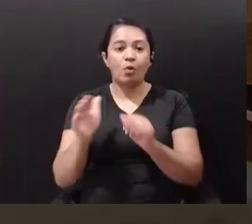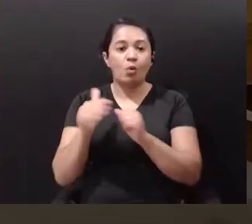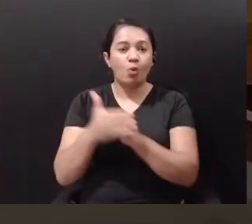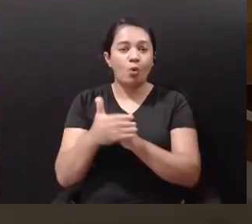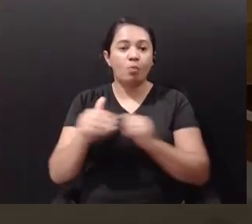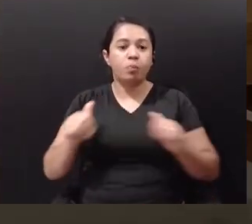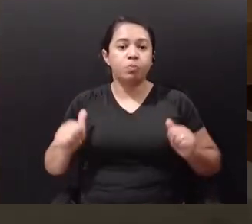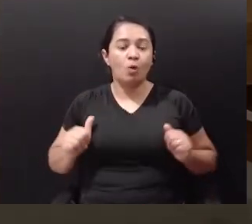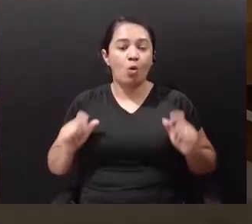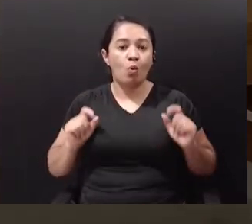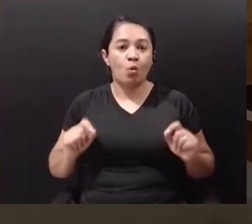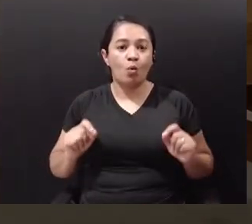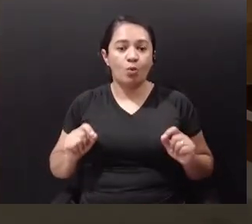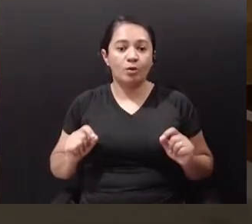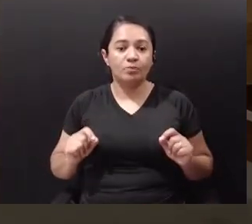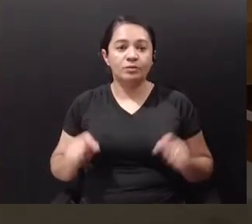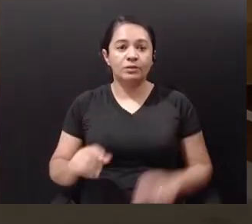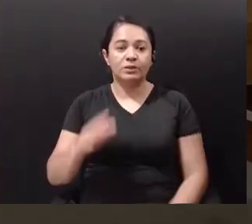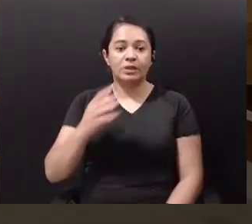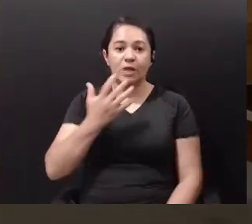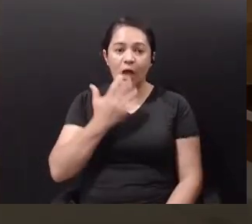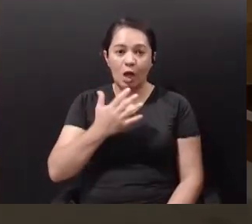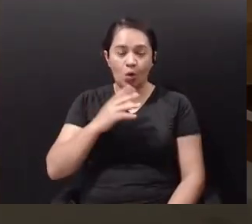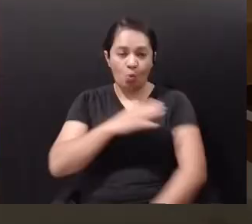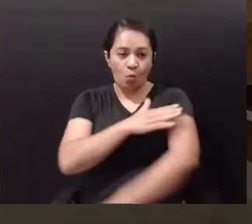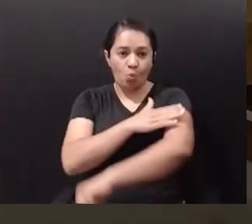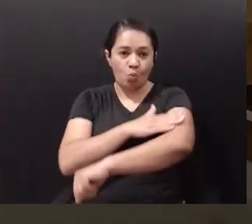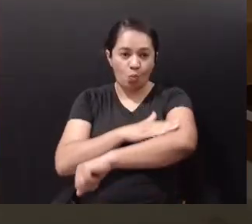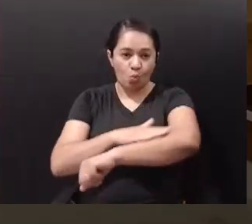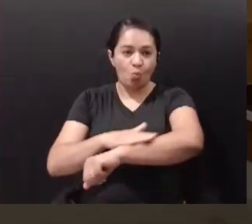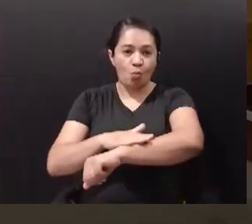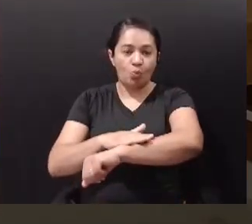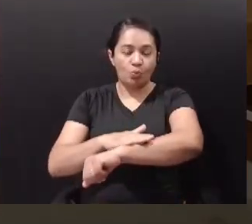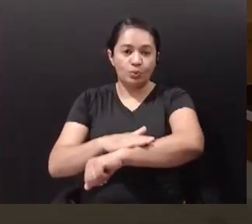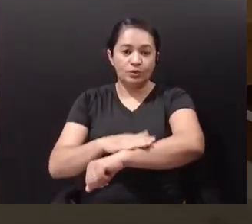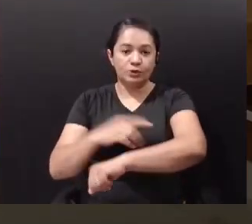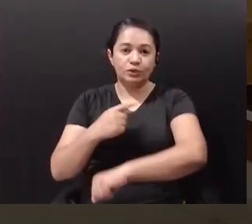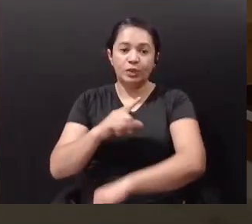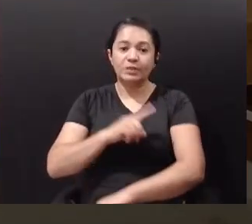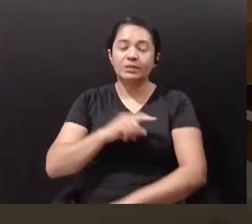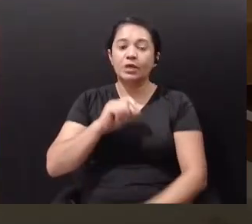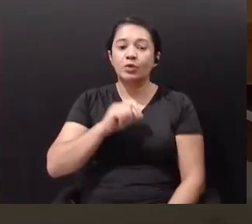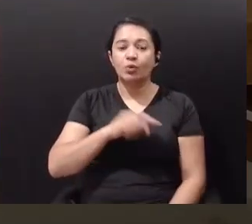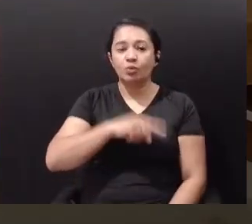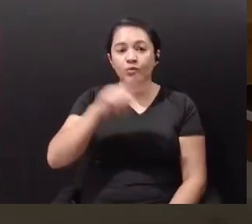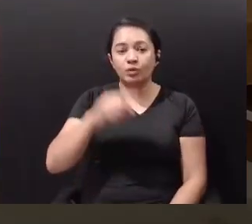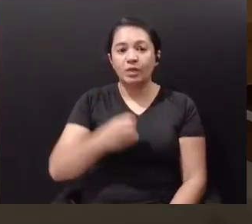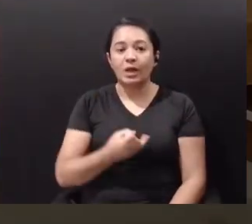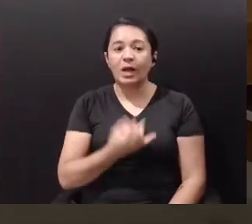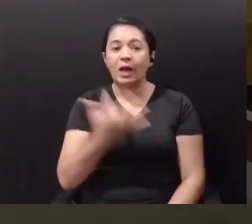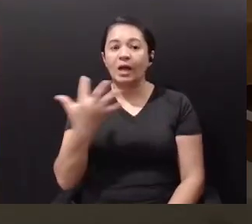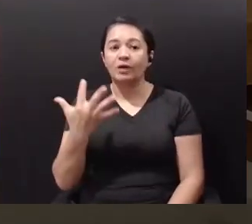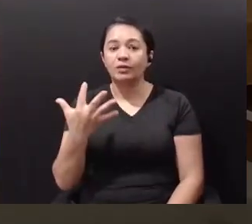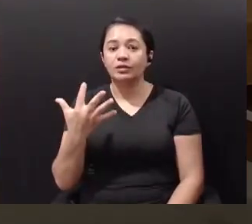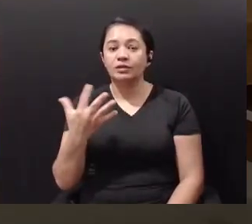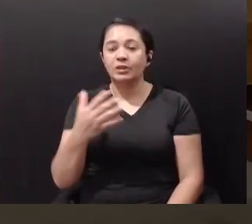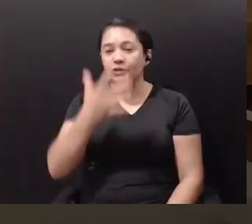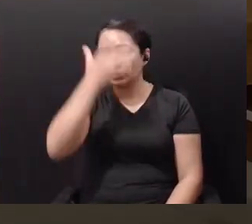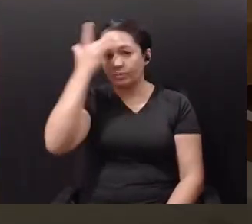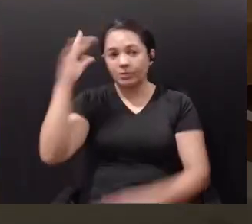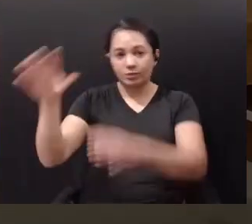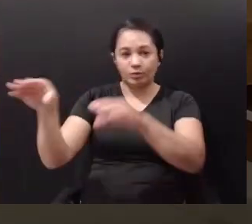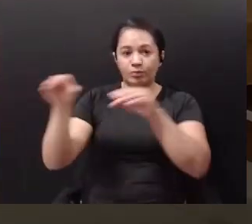da raça, né? Então, o que nós temos nas estatísticas é o número de imigrantes que estão na